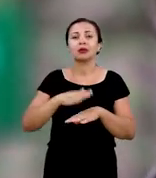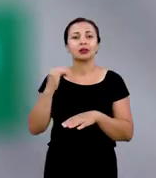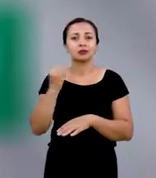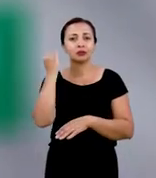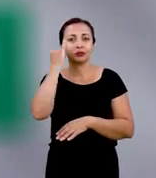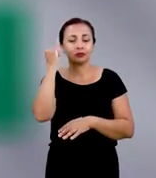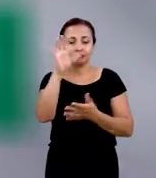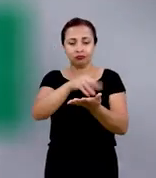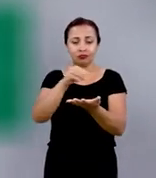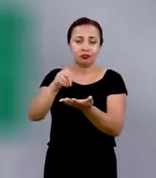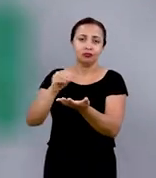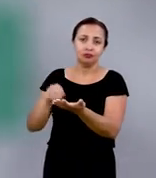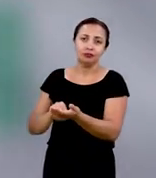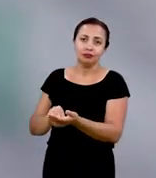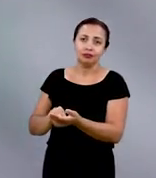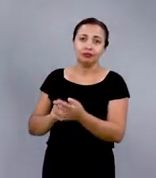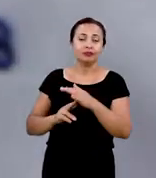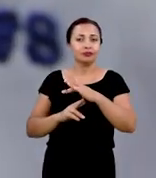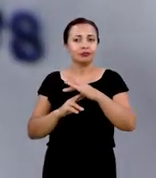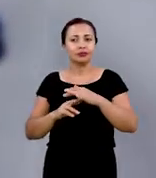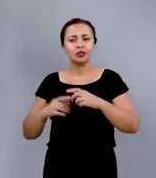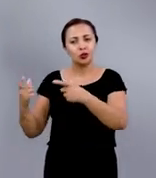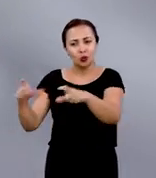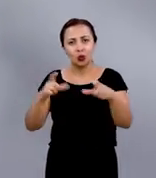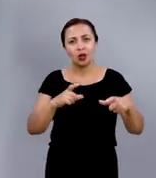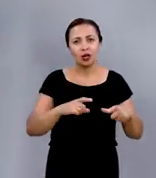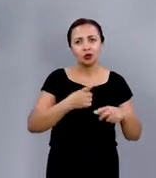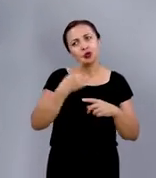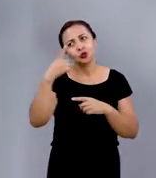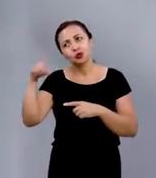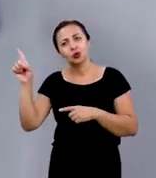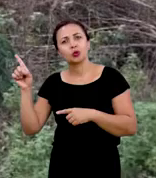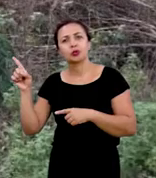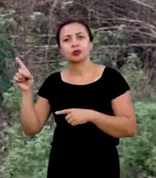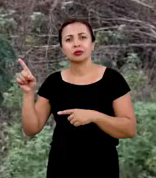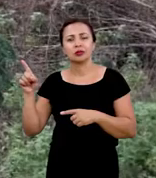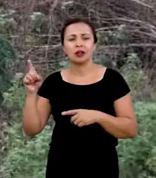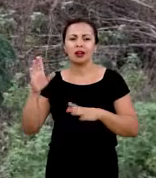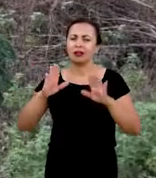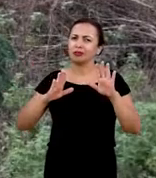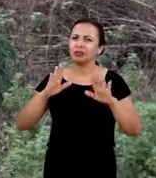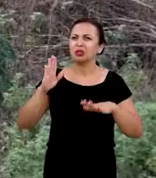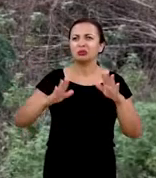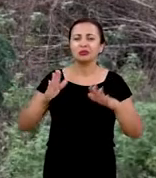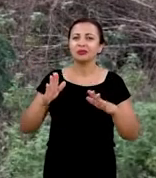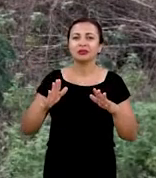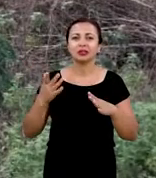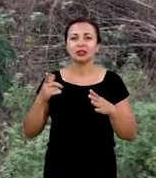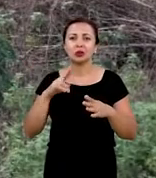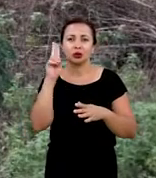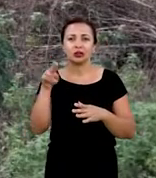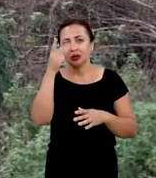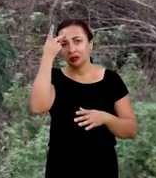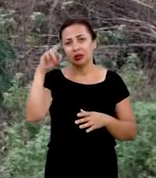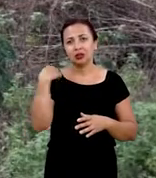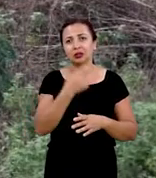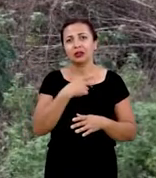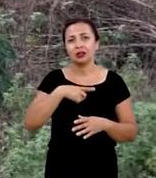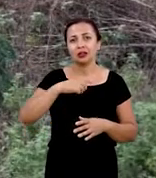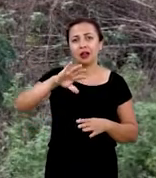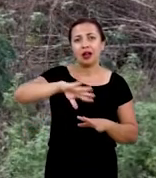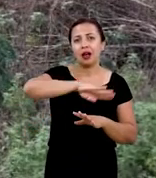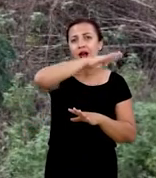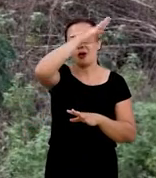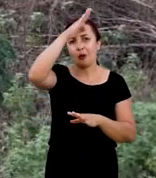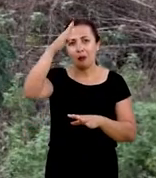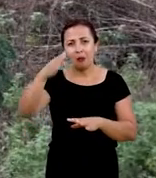coletas em ambientes externos. Geralmente, o local mais utilizado por nós para as coletas tem sido